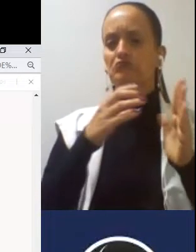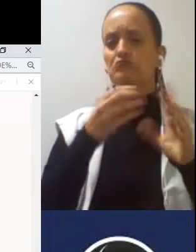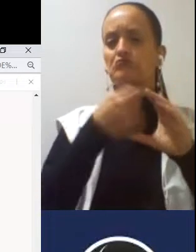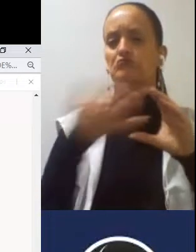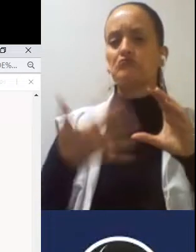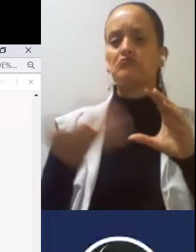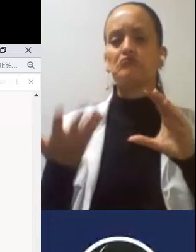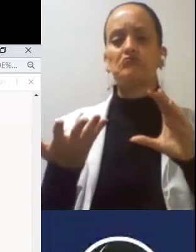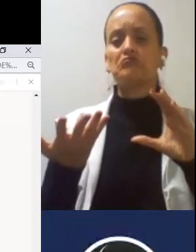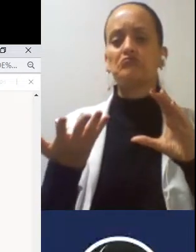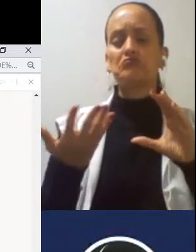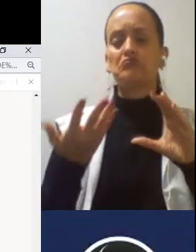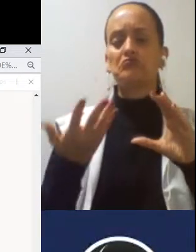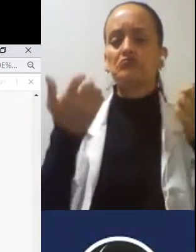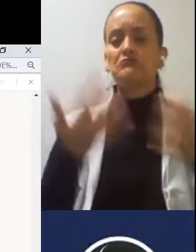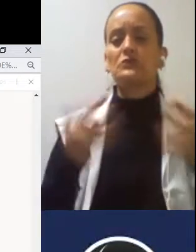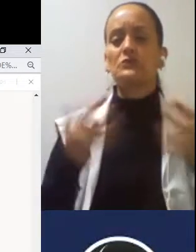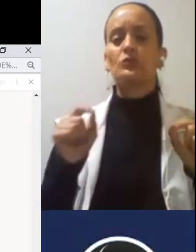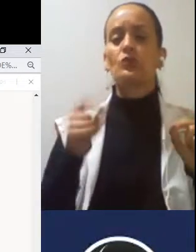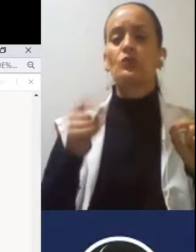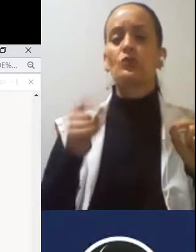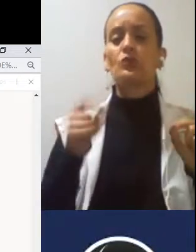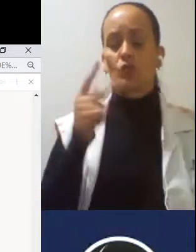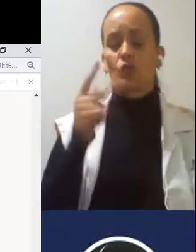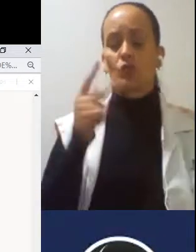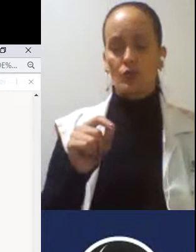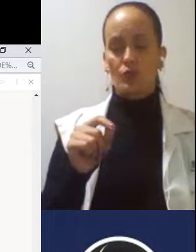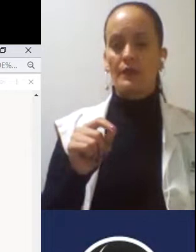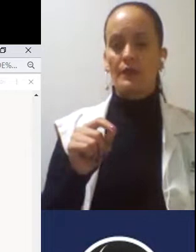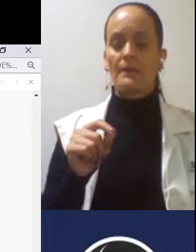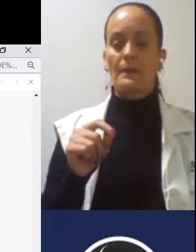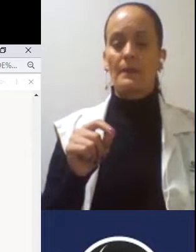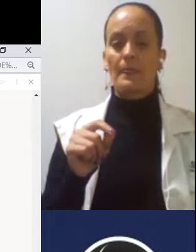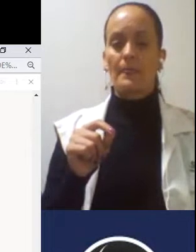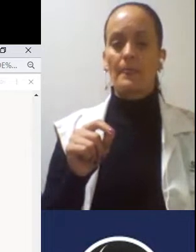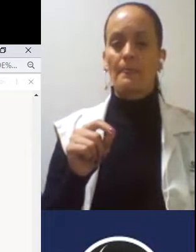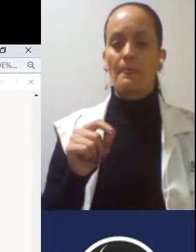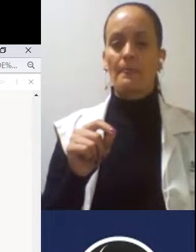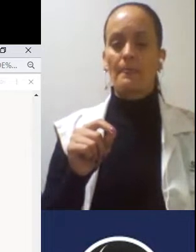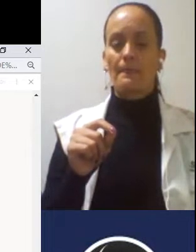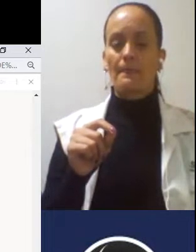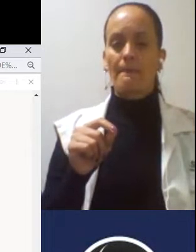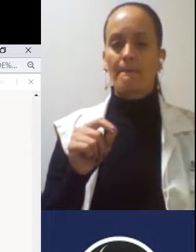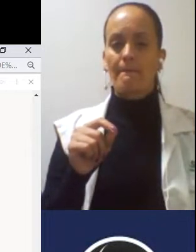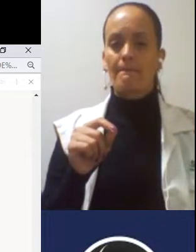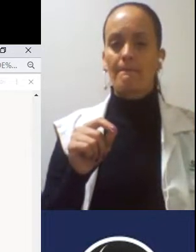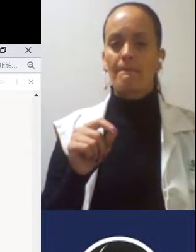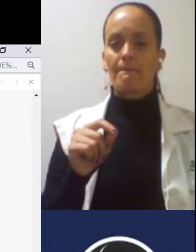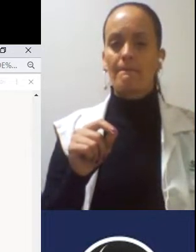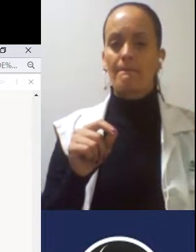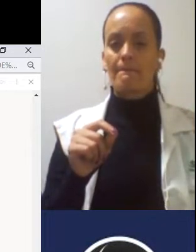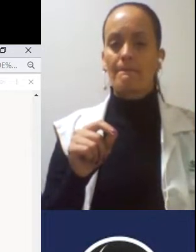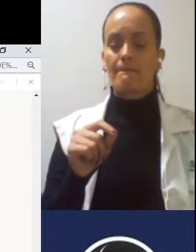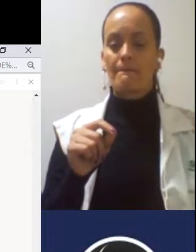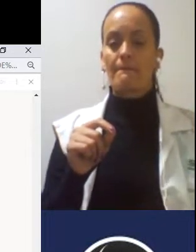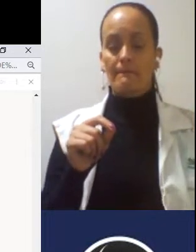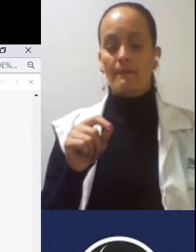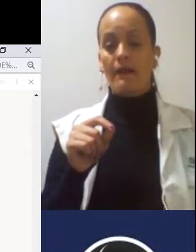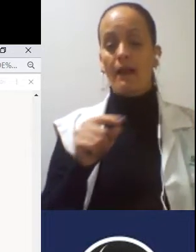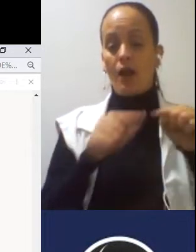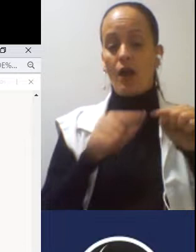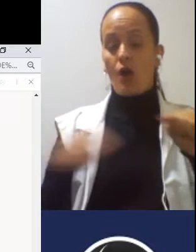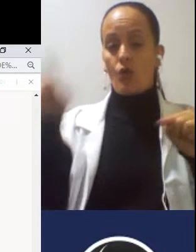circuito em paralelo? O que a lei de Kirchhoff fala para o circuito em paralelo? Que no circuito em paralelo, a corrente elétrica no circuito, ela vai